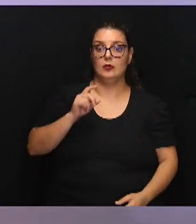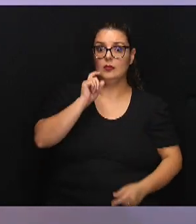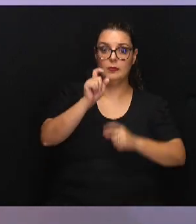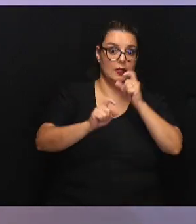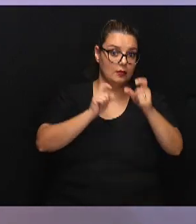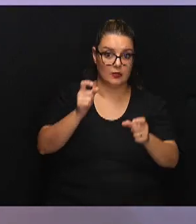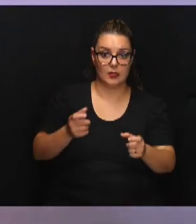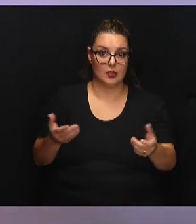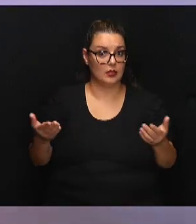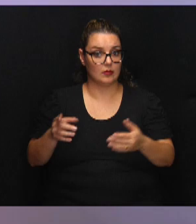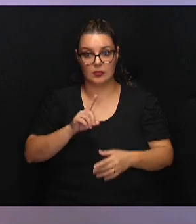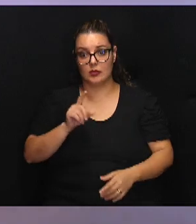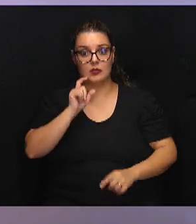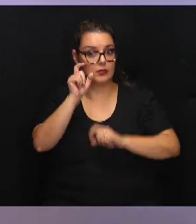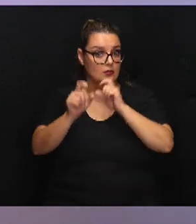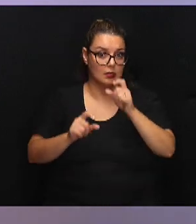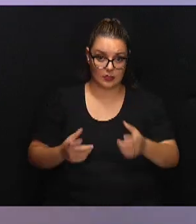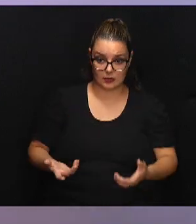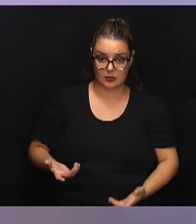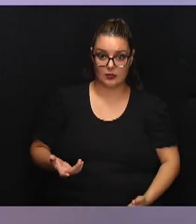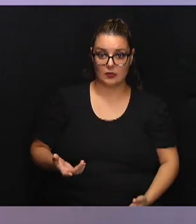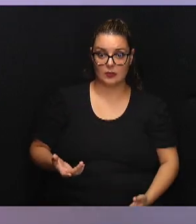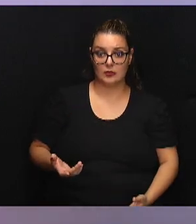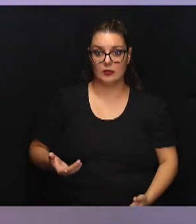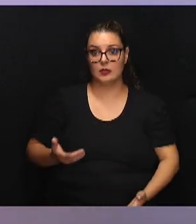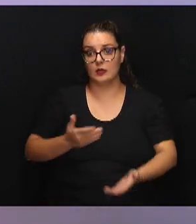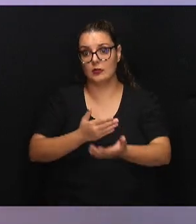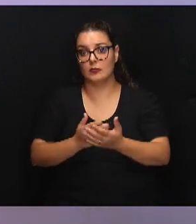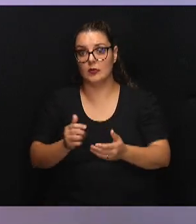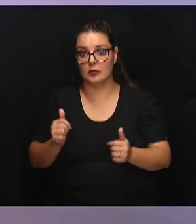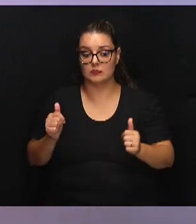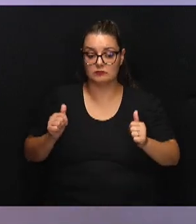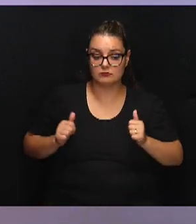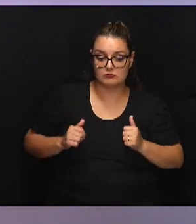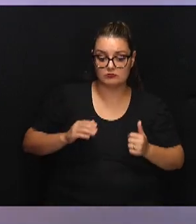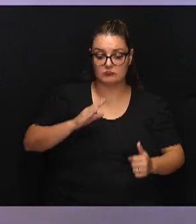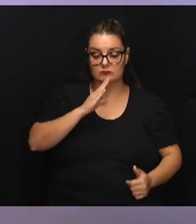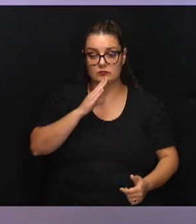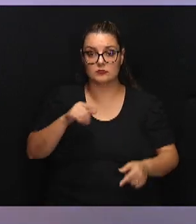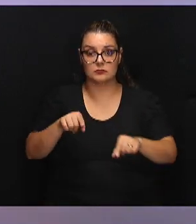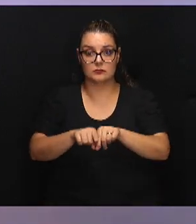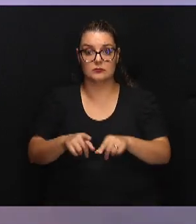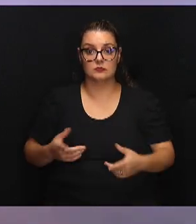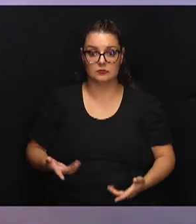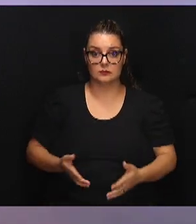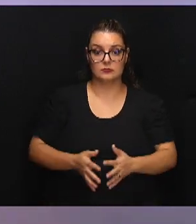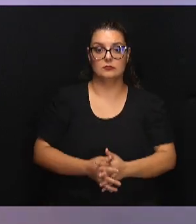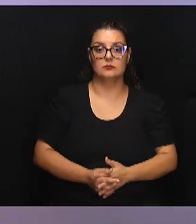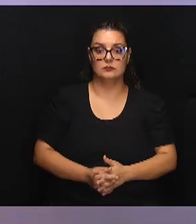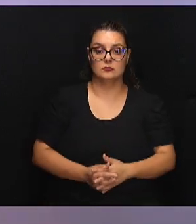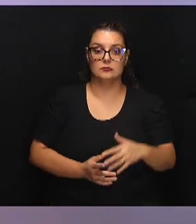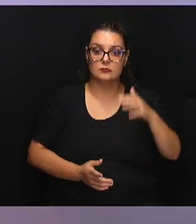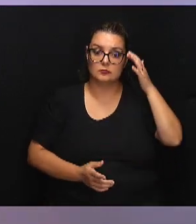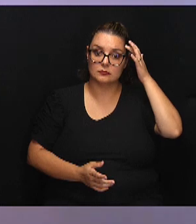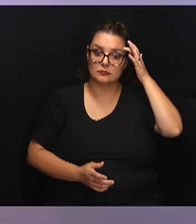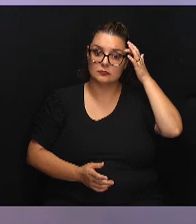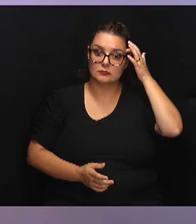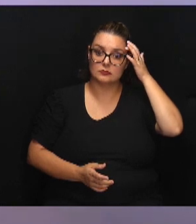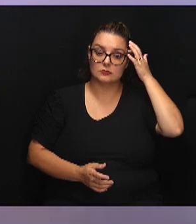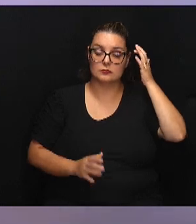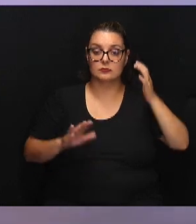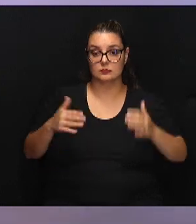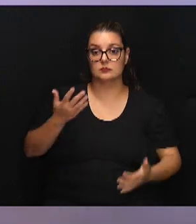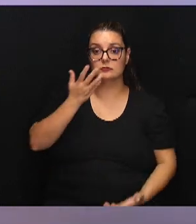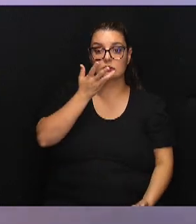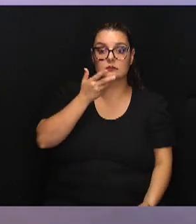não fala mais palavras. A criança começa a ficar mais quieta também. Além disso, quando a criança